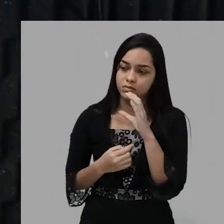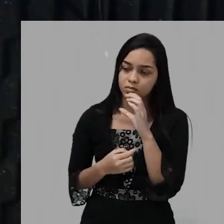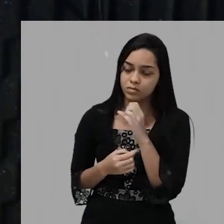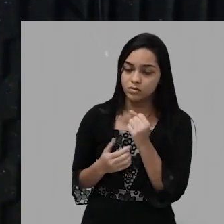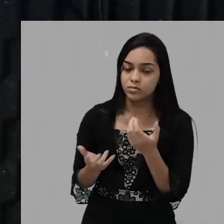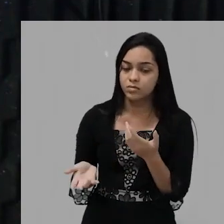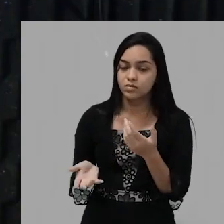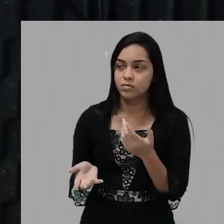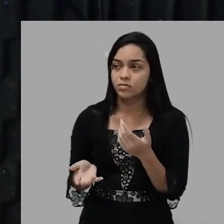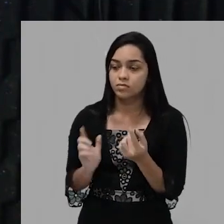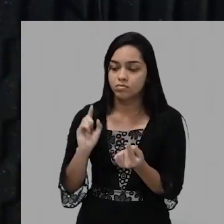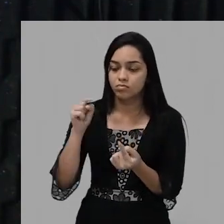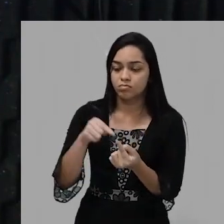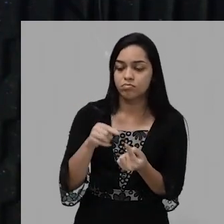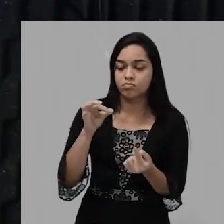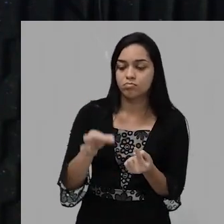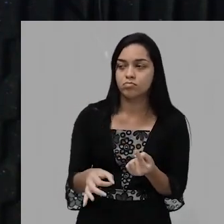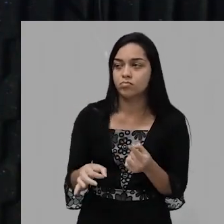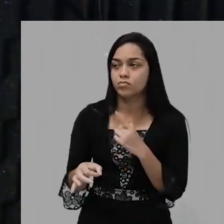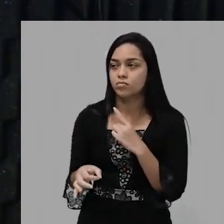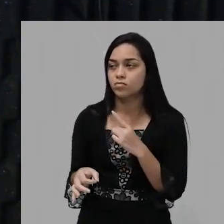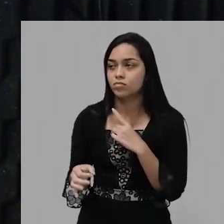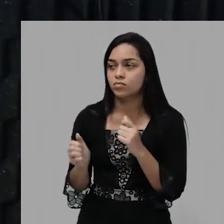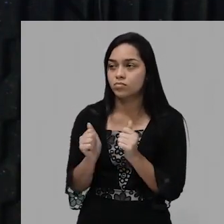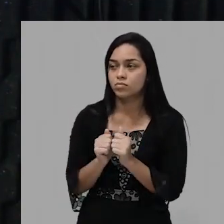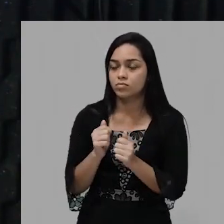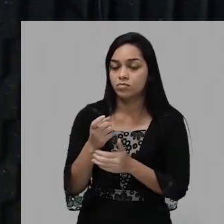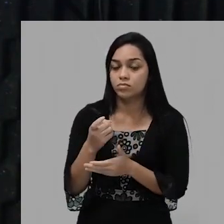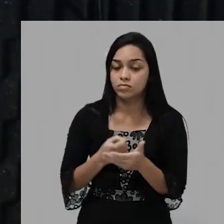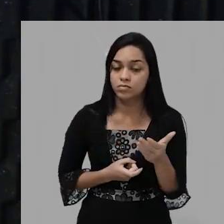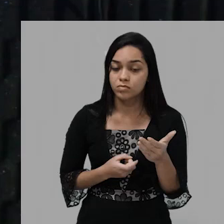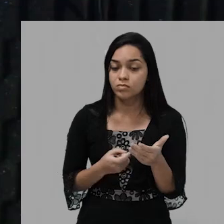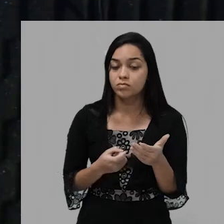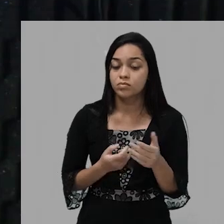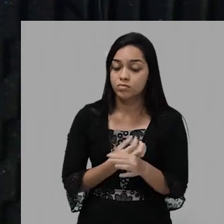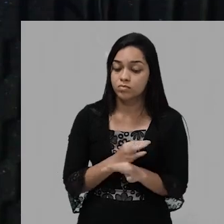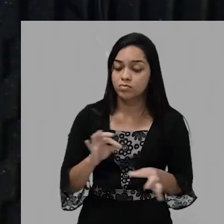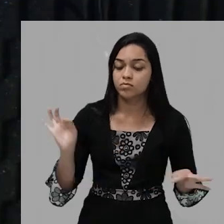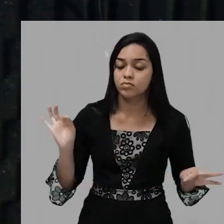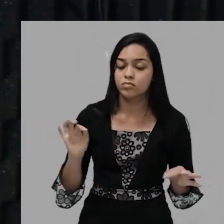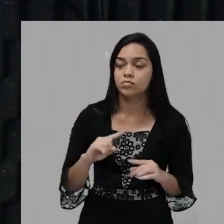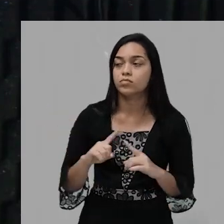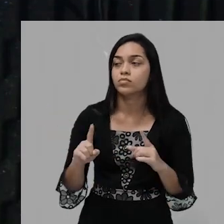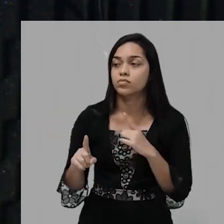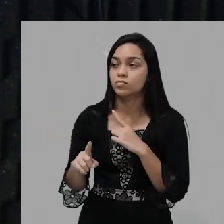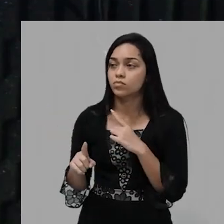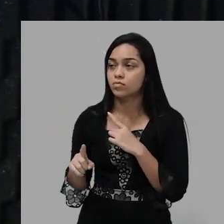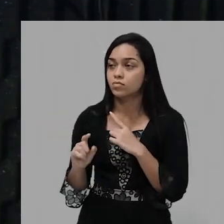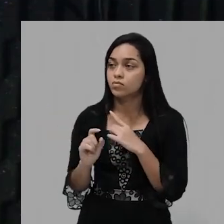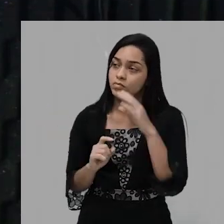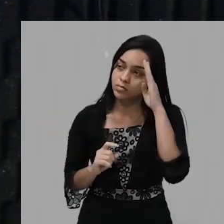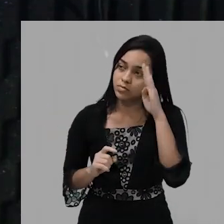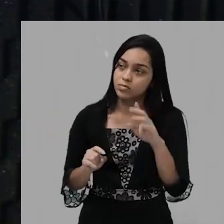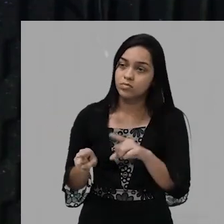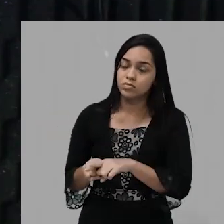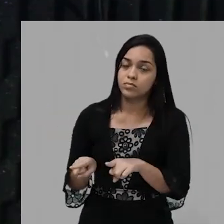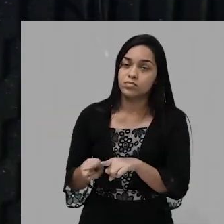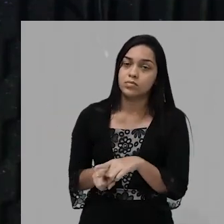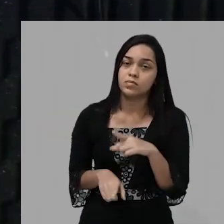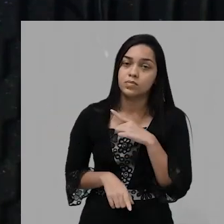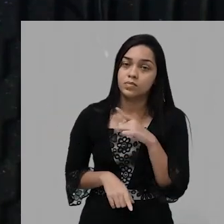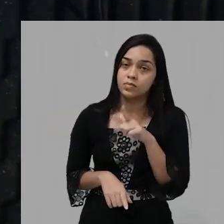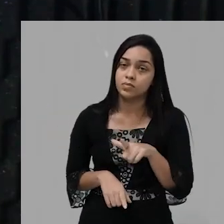assim, bem objetivas. Geralmente elas vêm acompanhadas de textos mais longos, quanto mais a gente, principalmente tratando-se